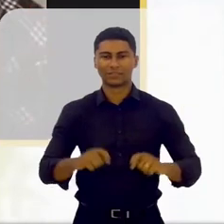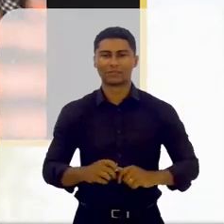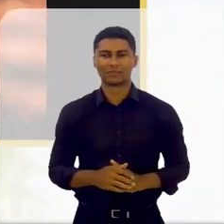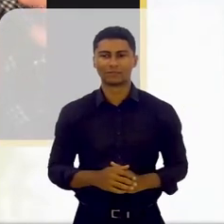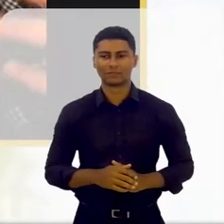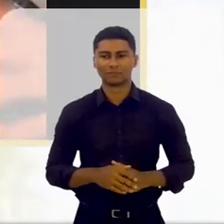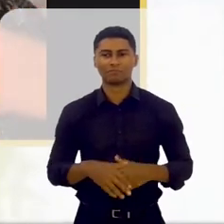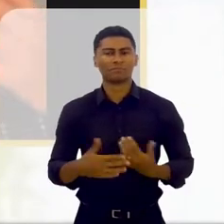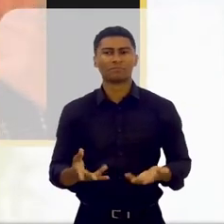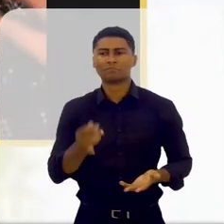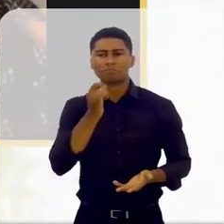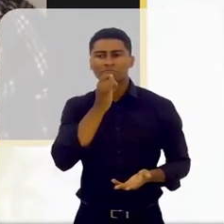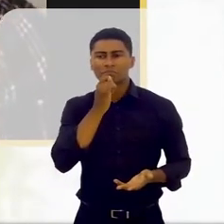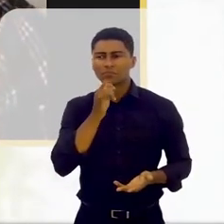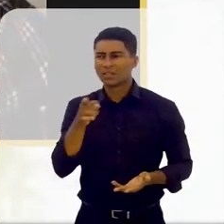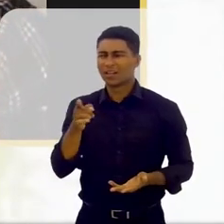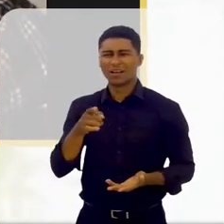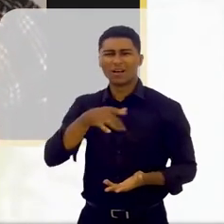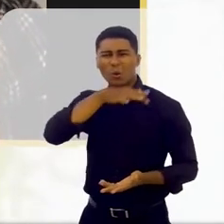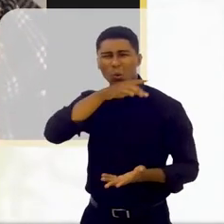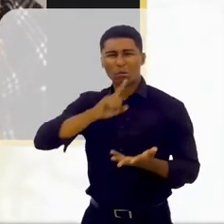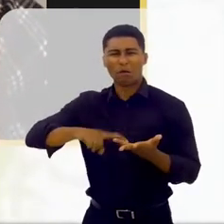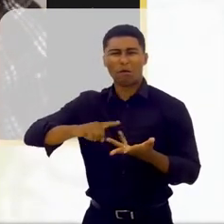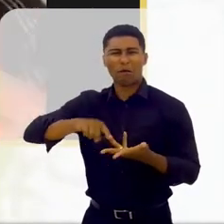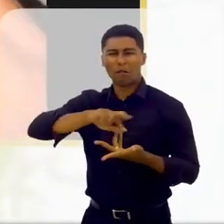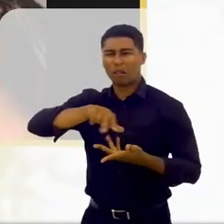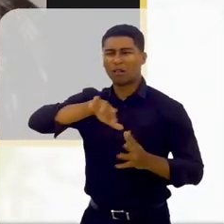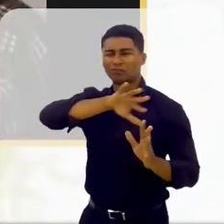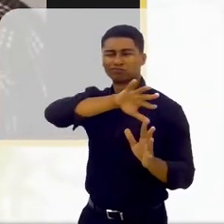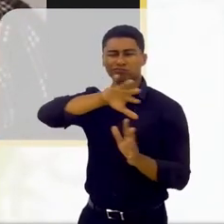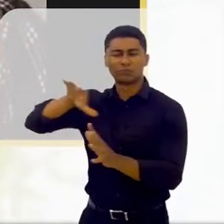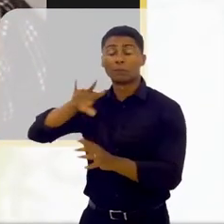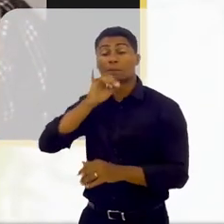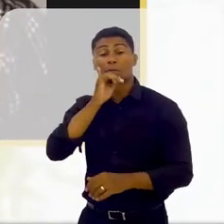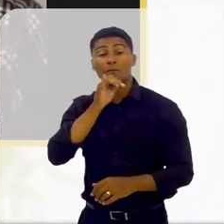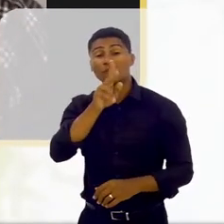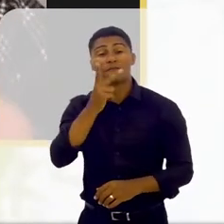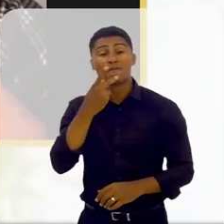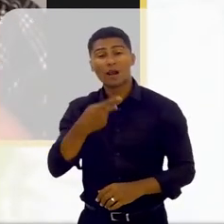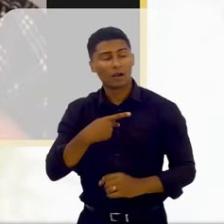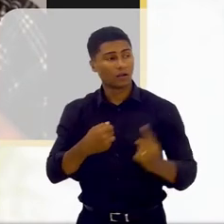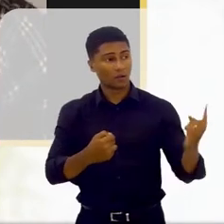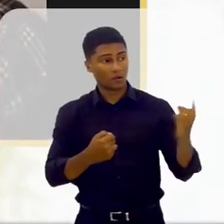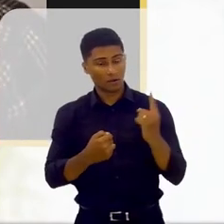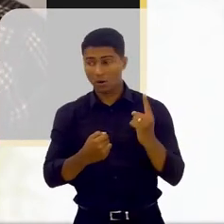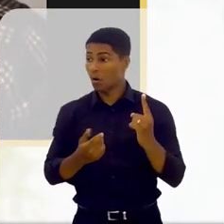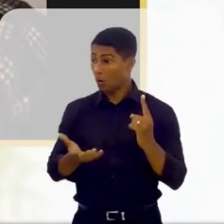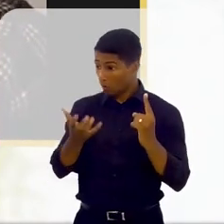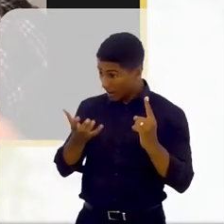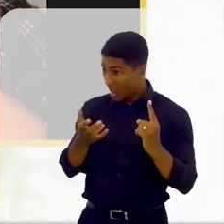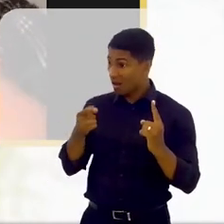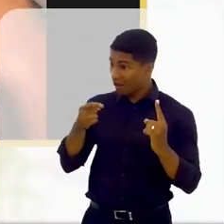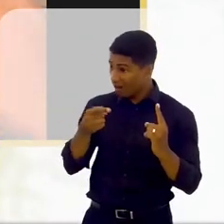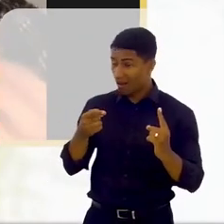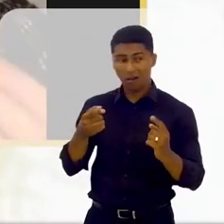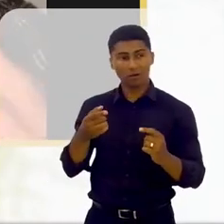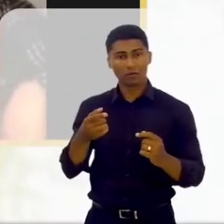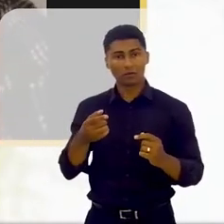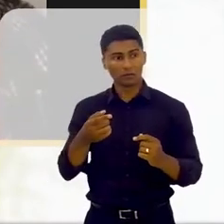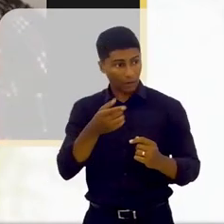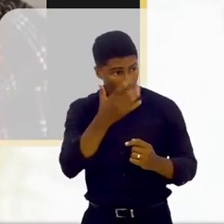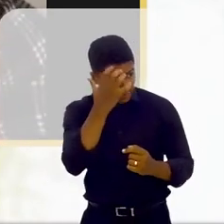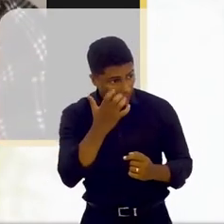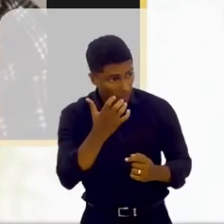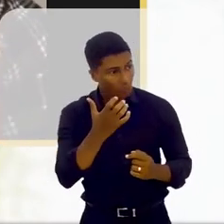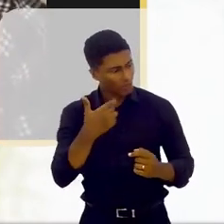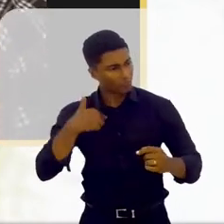gente nunca foi de gostar de coisas negativas. Pô, se você chegasse em mim e falasse, pô, quero fazer isso, sério? Se eu puder te ajudar, eu